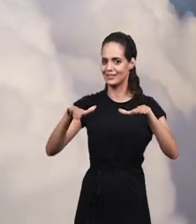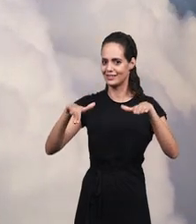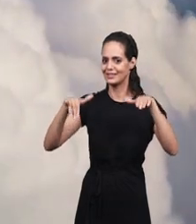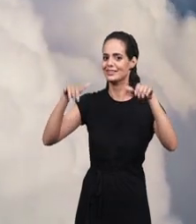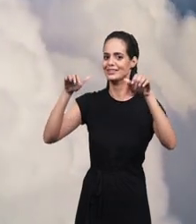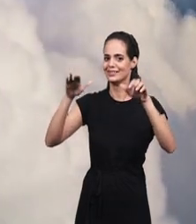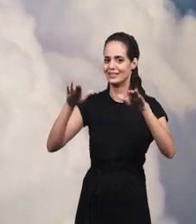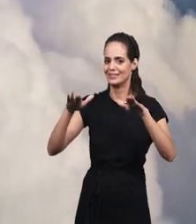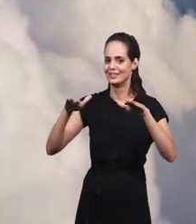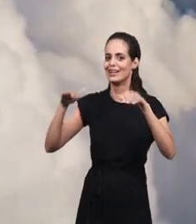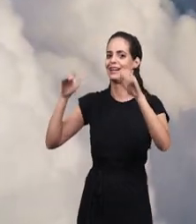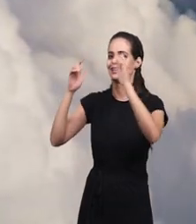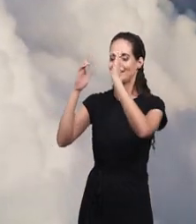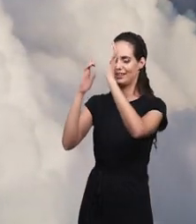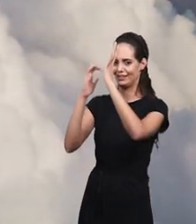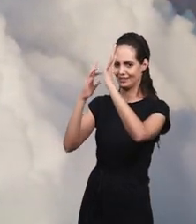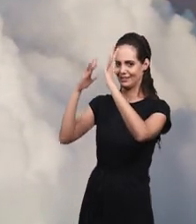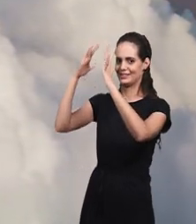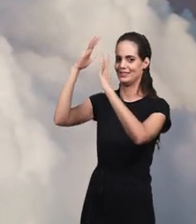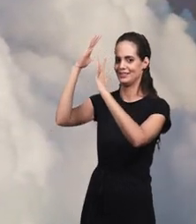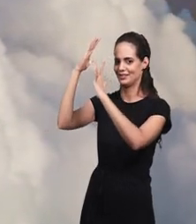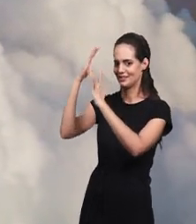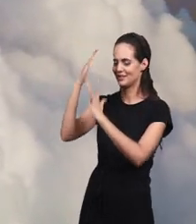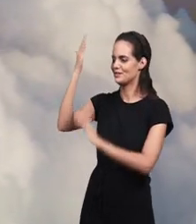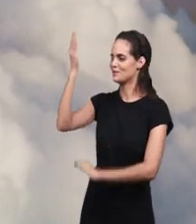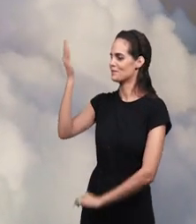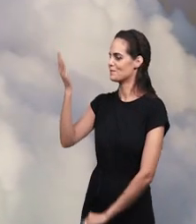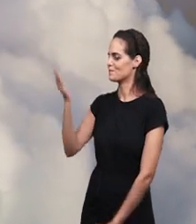serafins, a Jesus